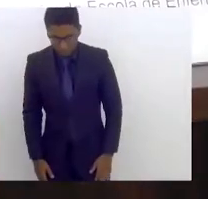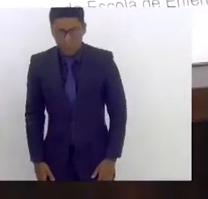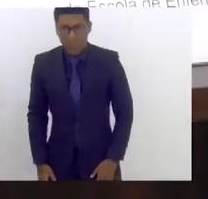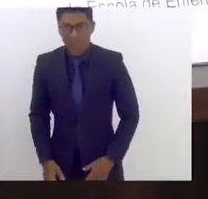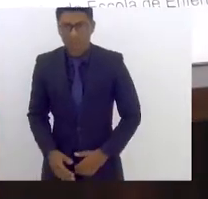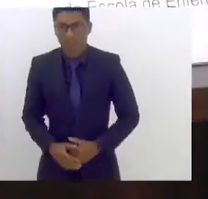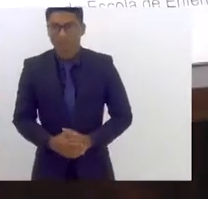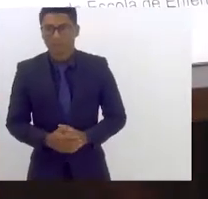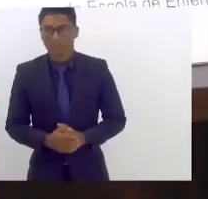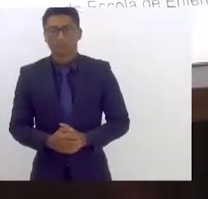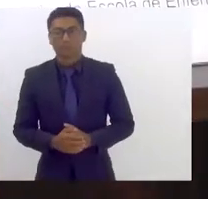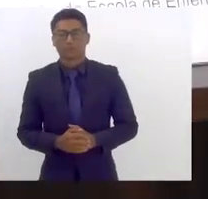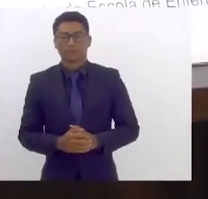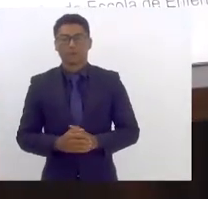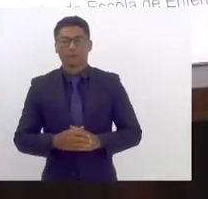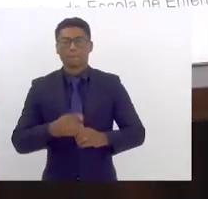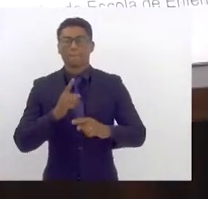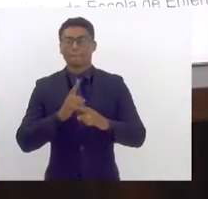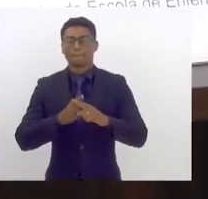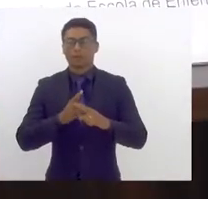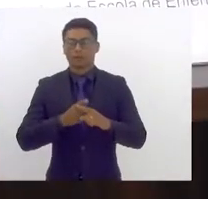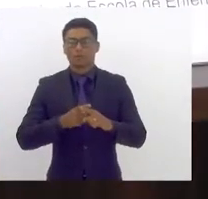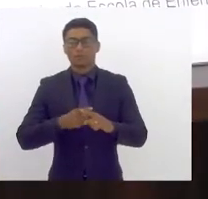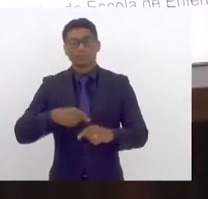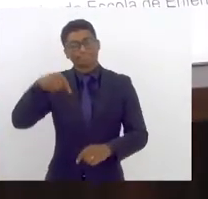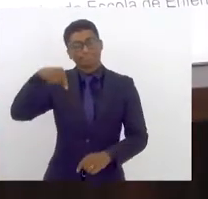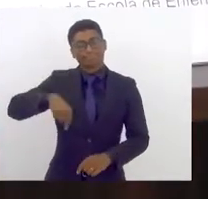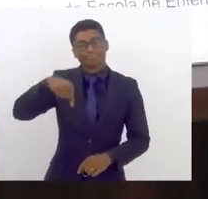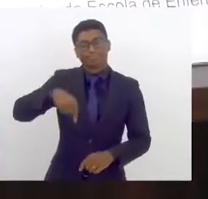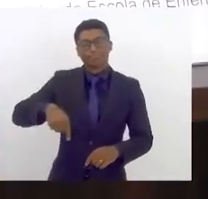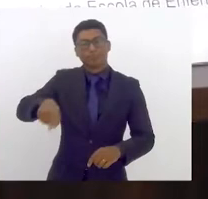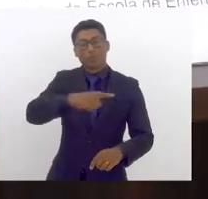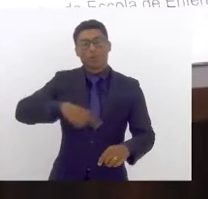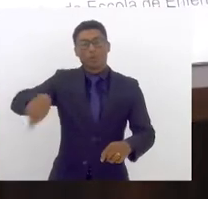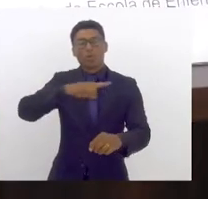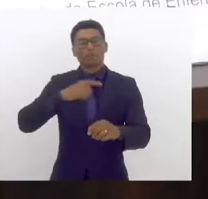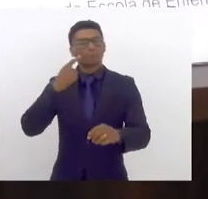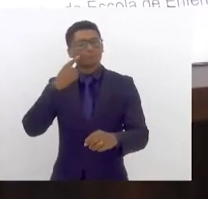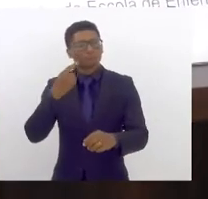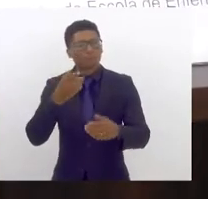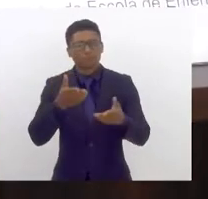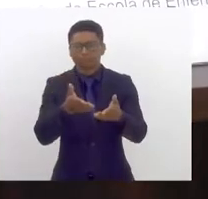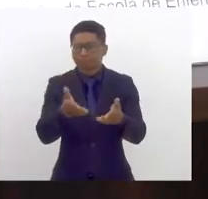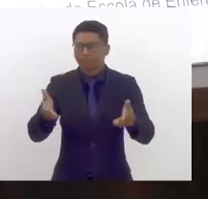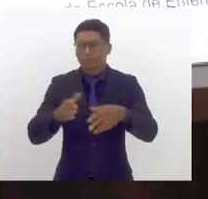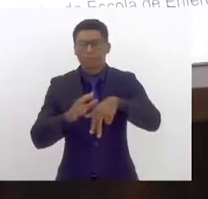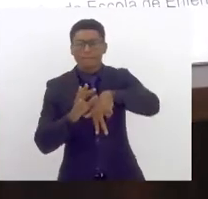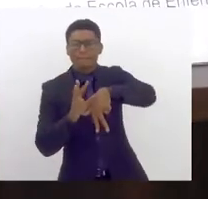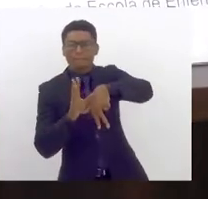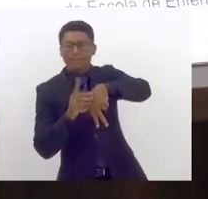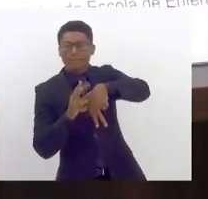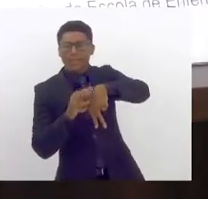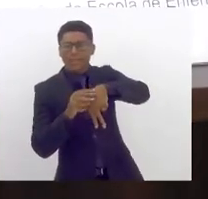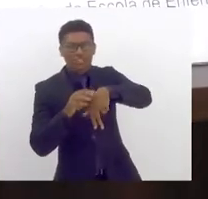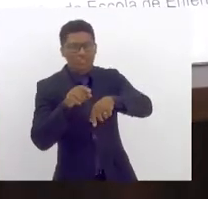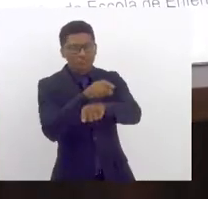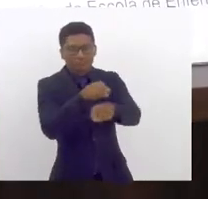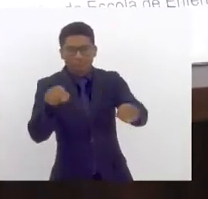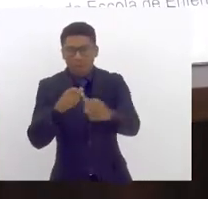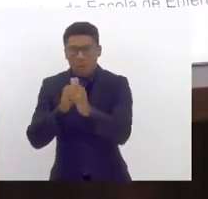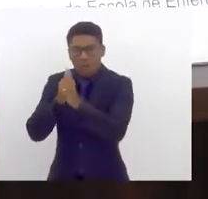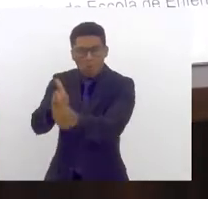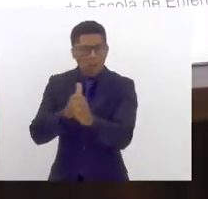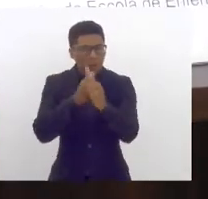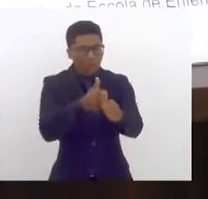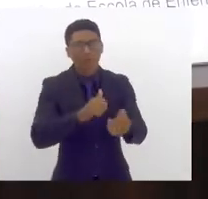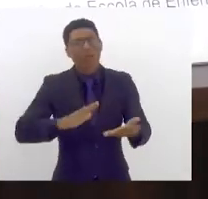lado do serviço a gente acompanha o desenvolver do Quadro dos pacientes né oncológicos alguns